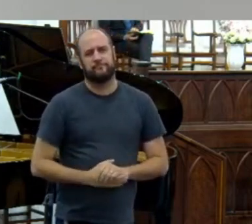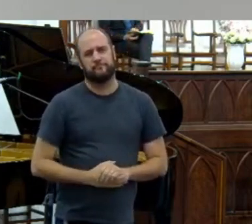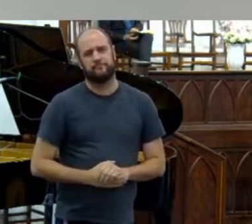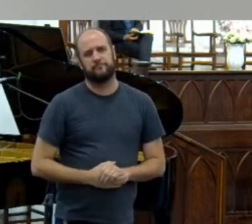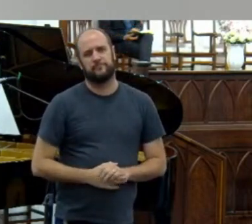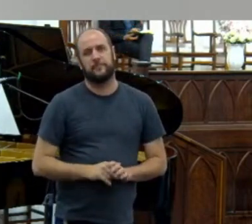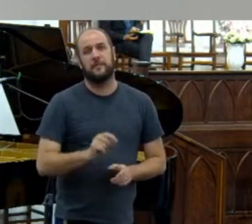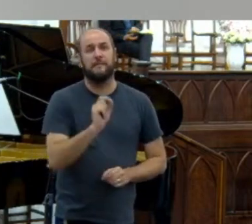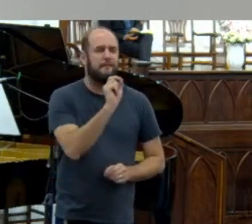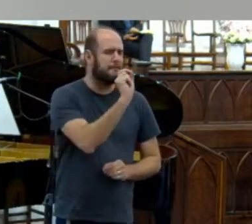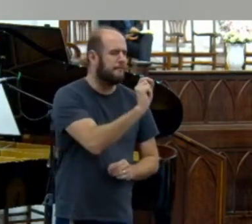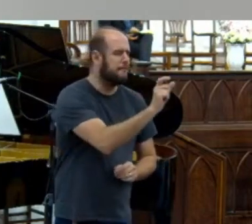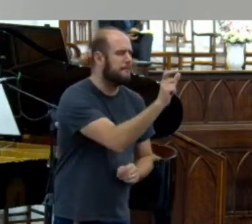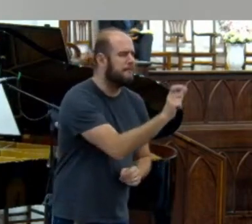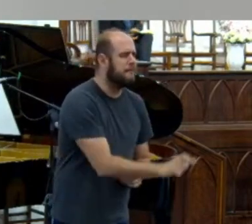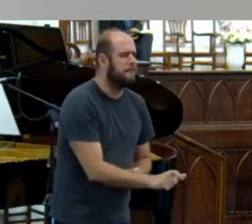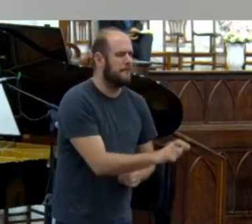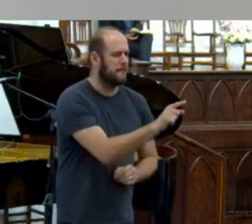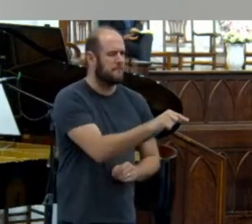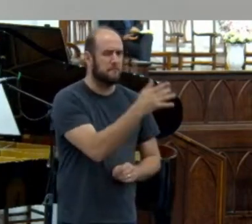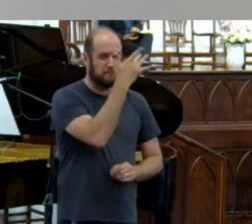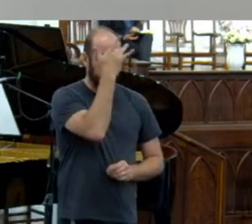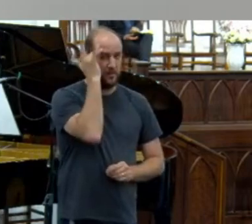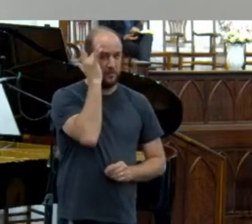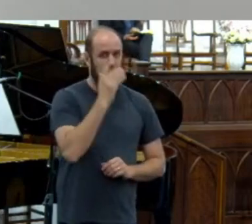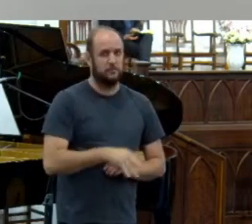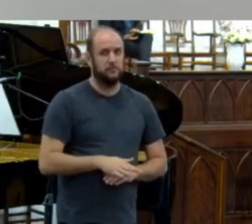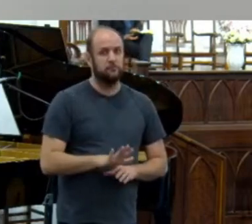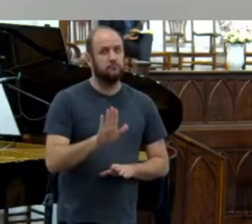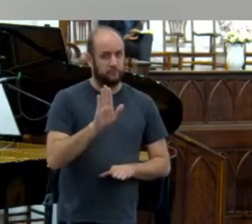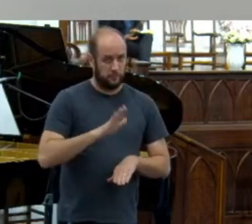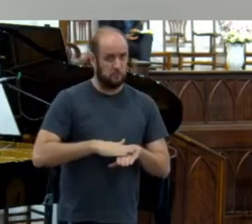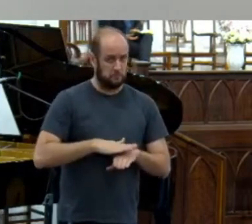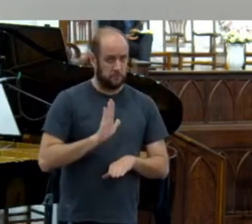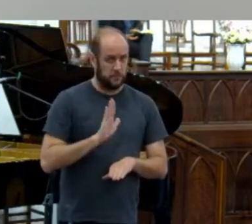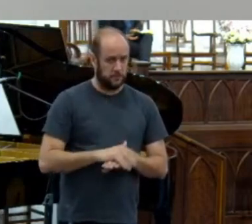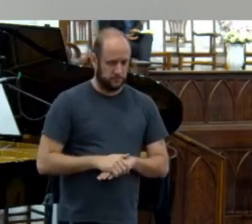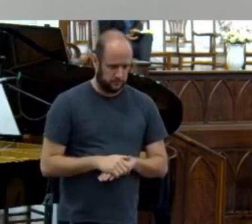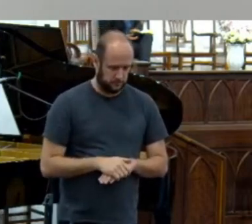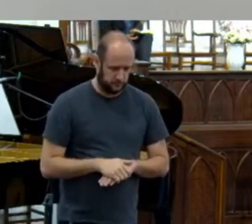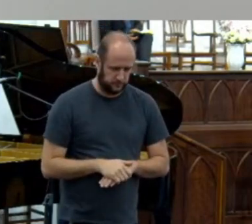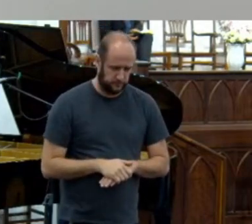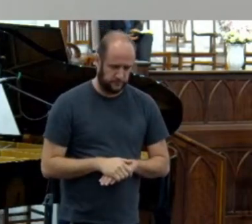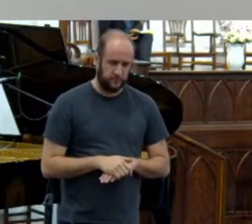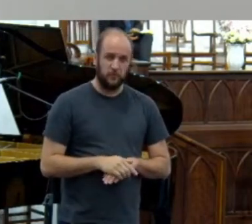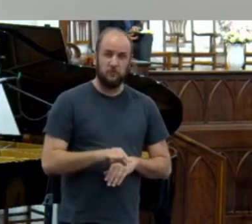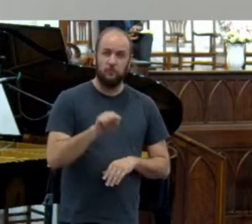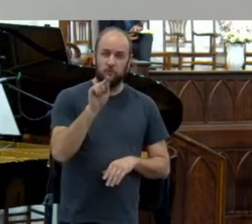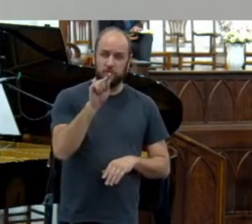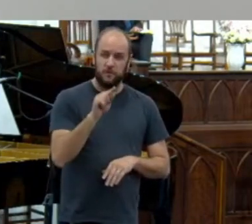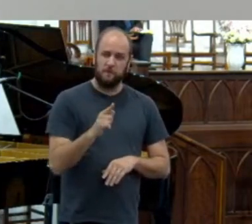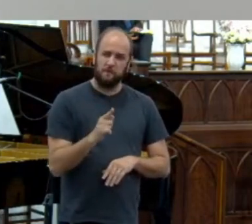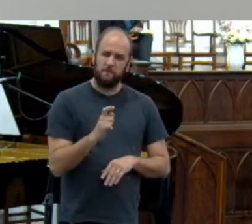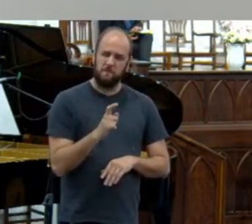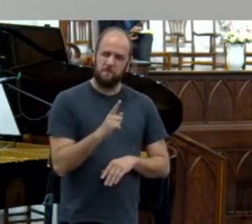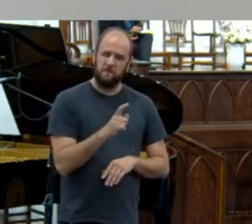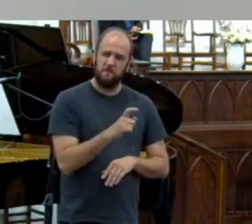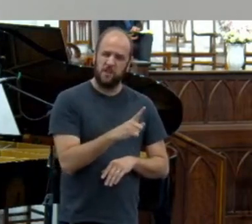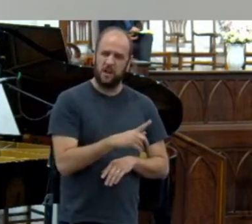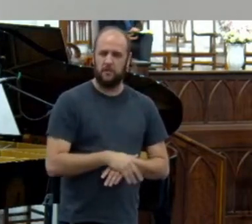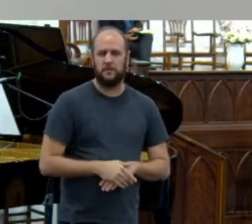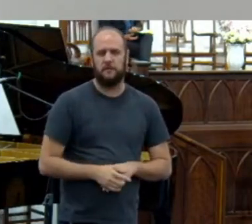Quem és tu, homem? Isso aqui ainda é mais feio. Tu és verme.